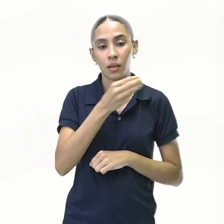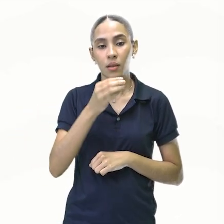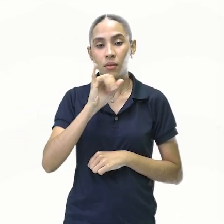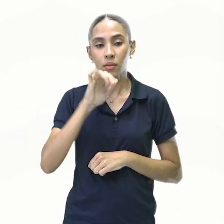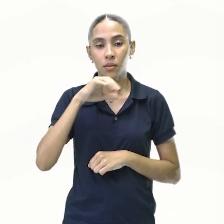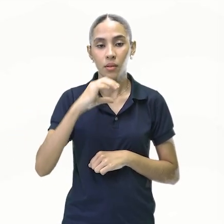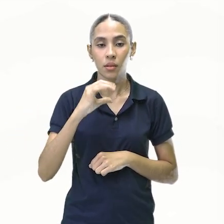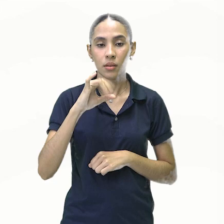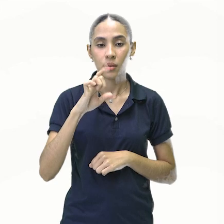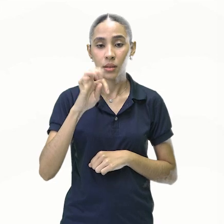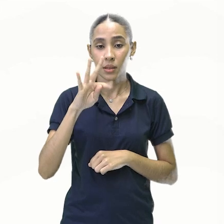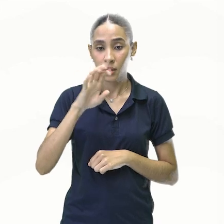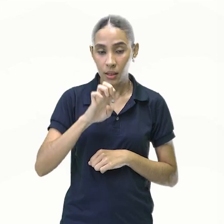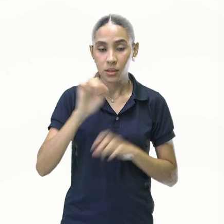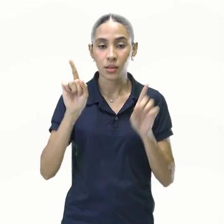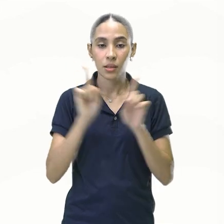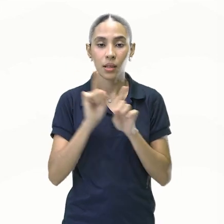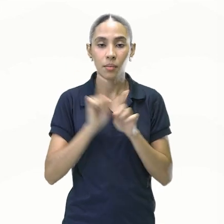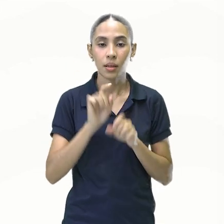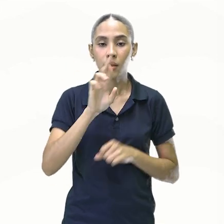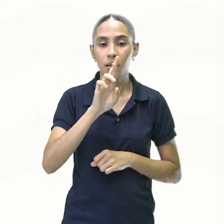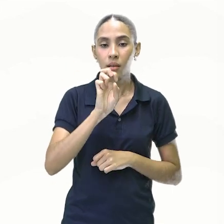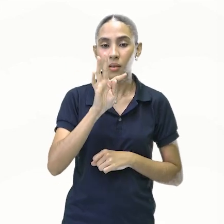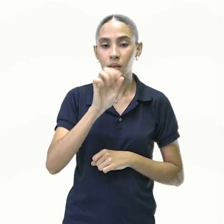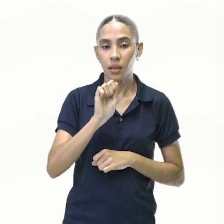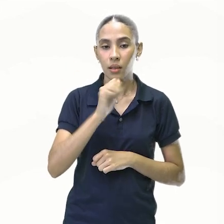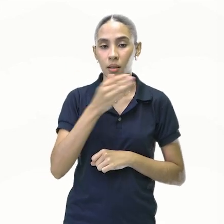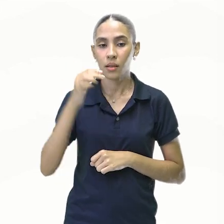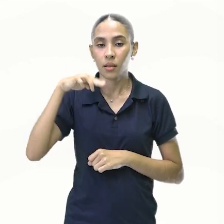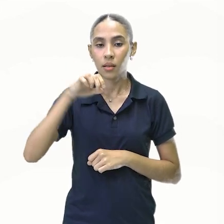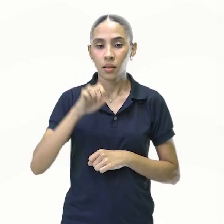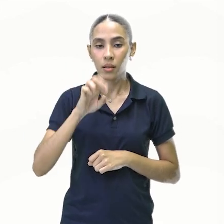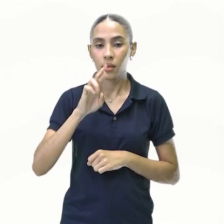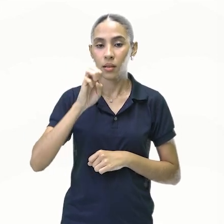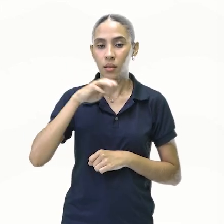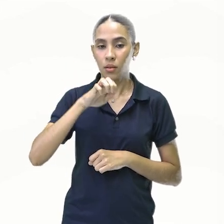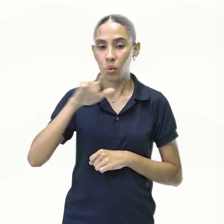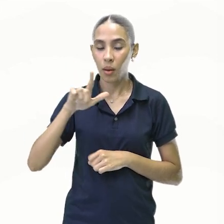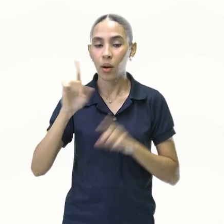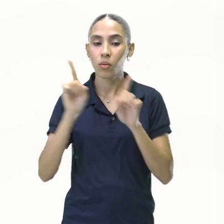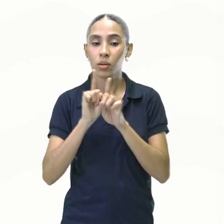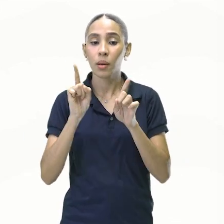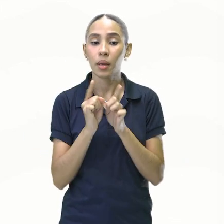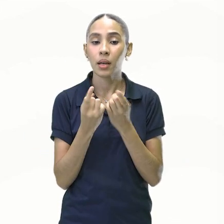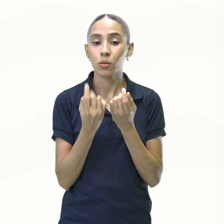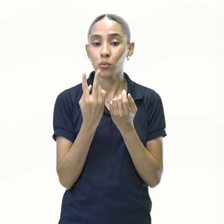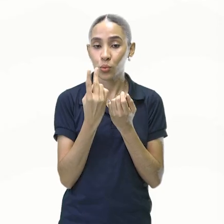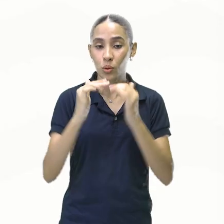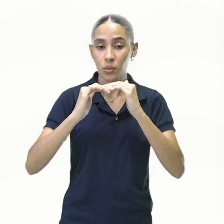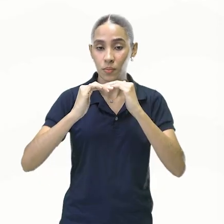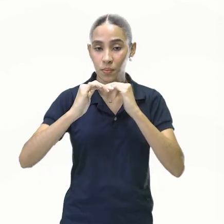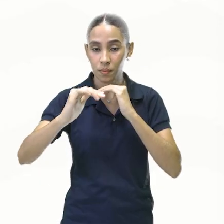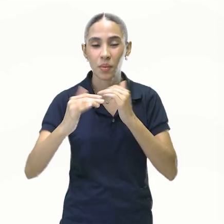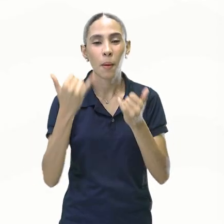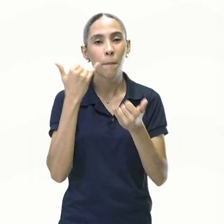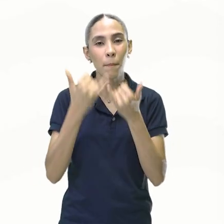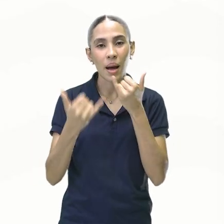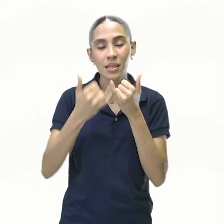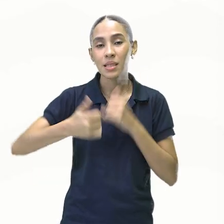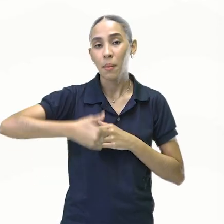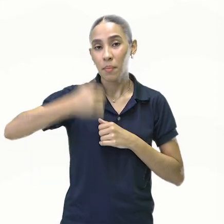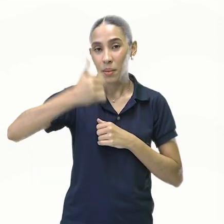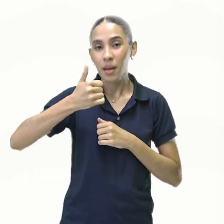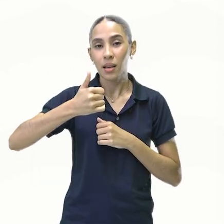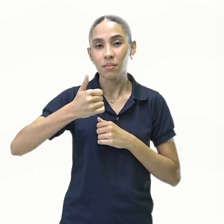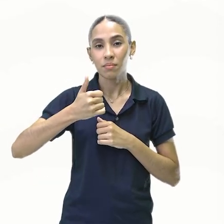ponto de incidência, que é a reta normal, e o raio refratado estão no mesmo plano. Veja só, muito parecida com a primeira lei da